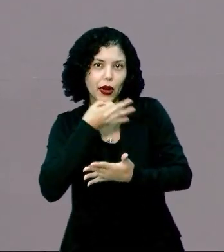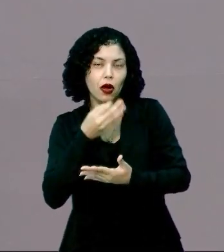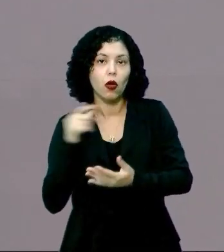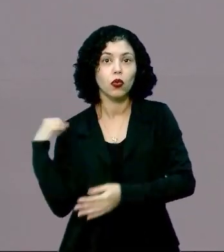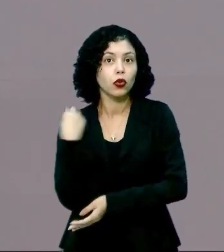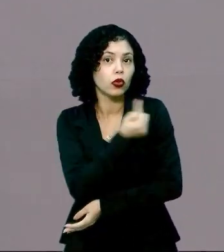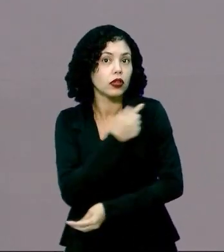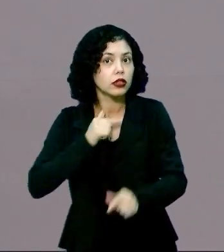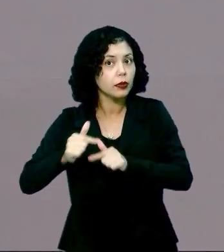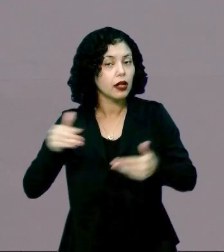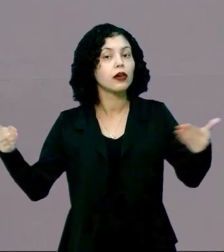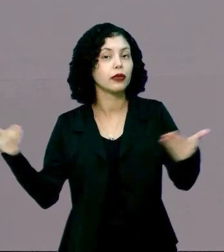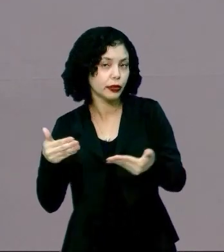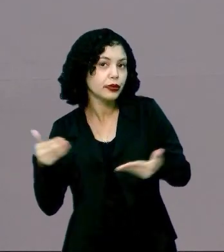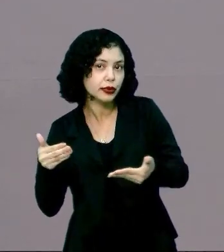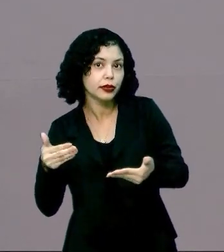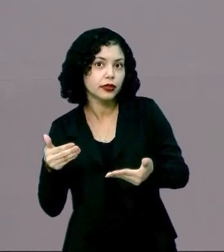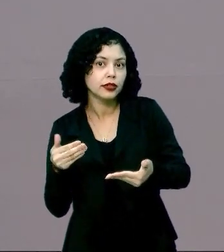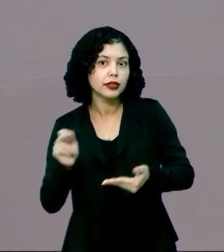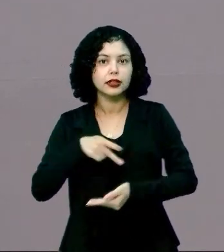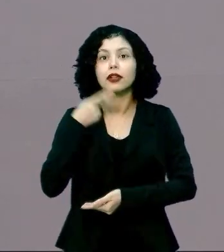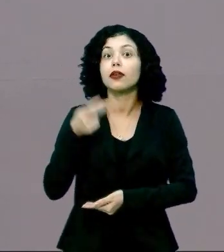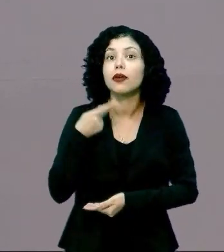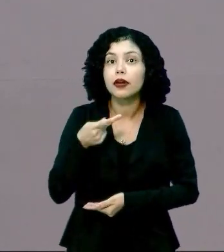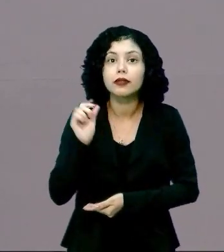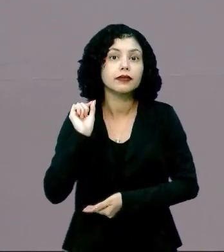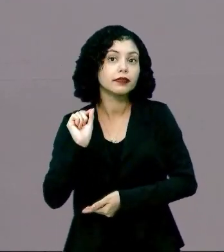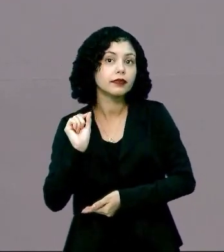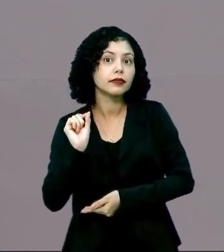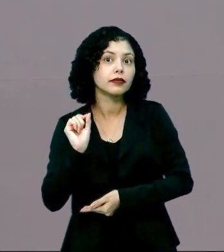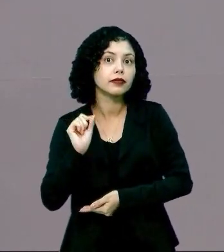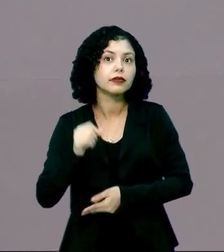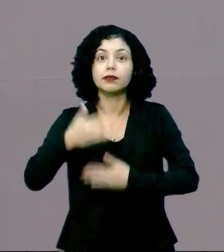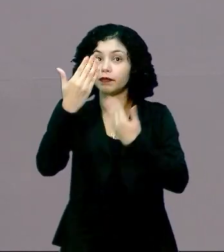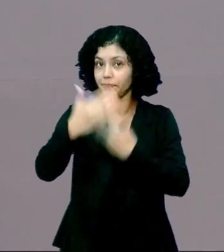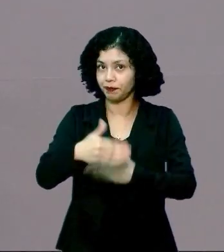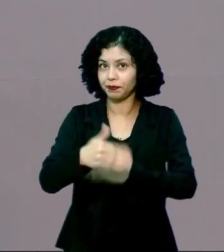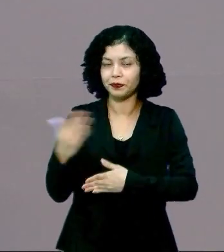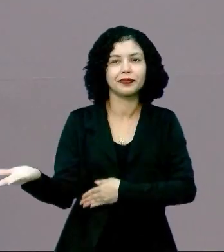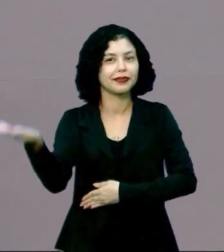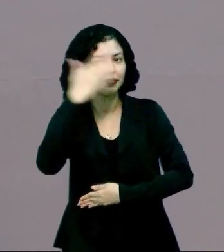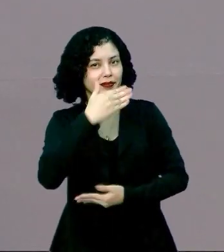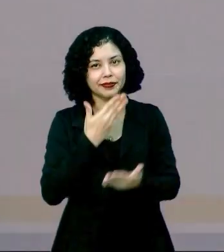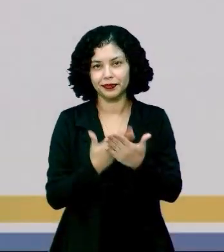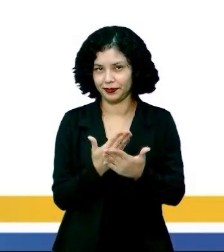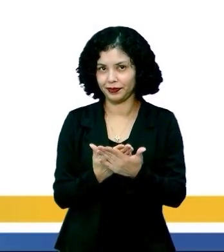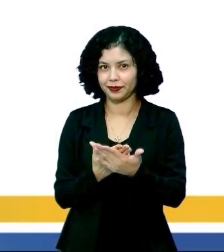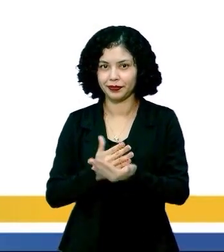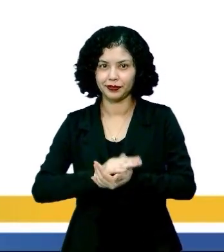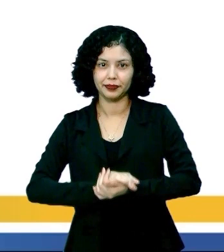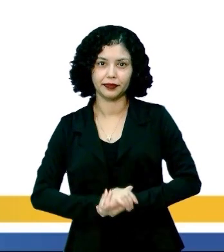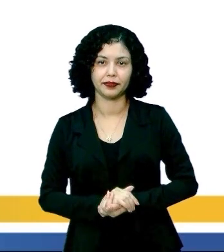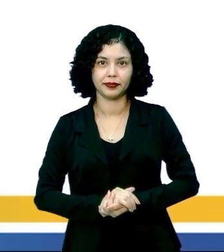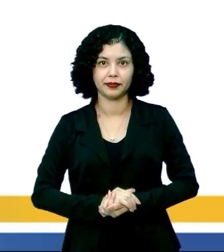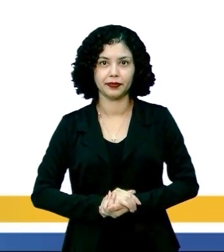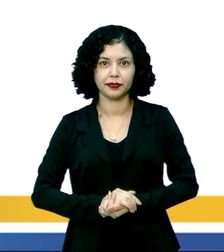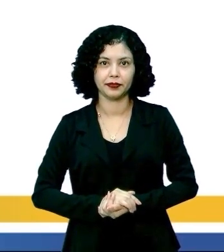nós iremos trabalhar no dia de hoje serão os argumentos de provas. Vamos à nossa aula?